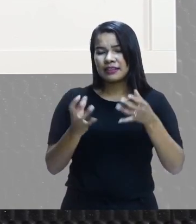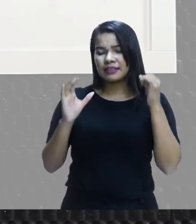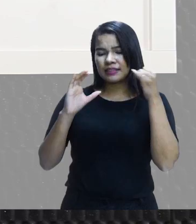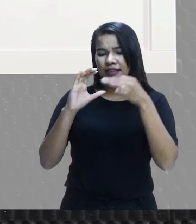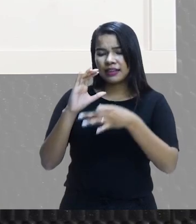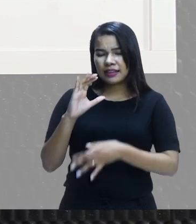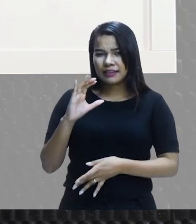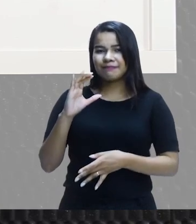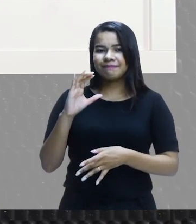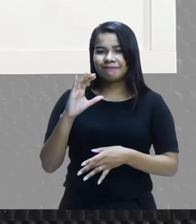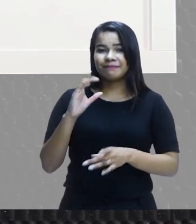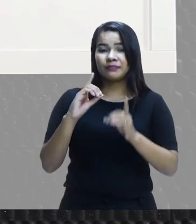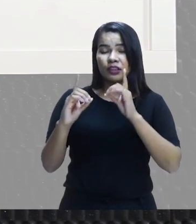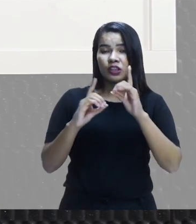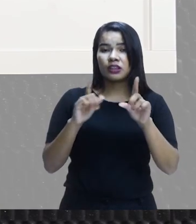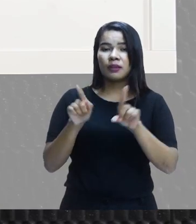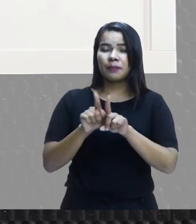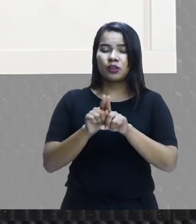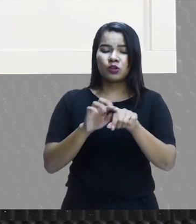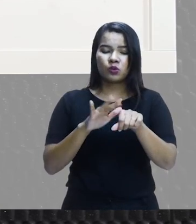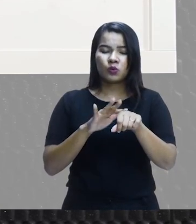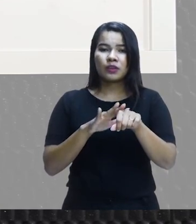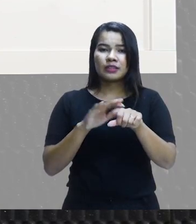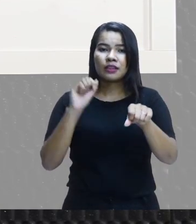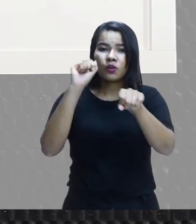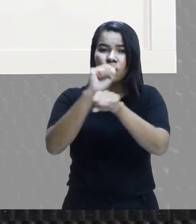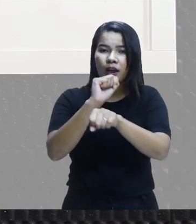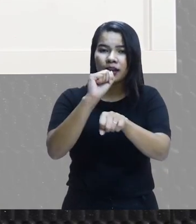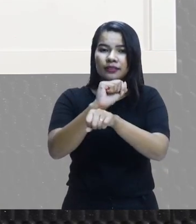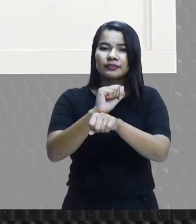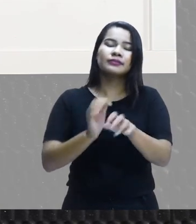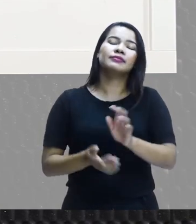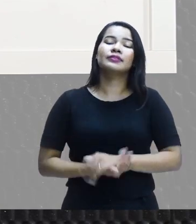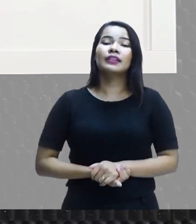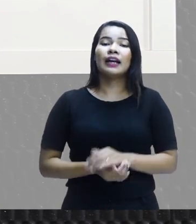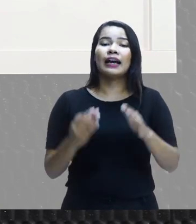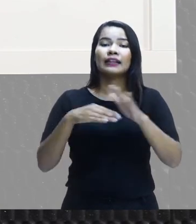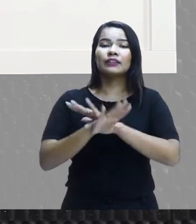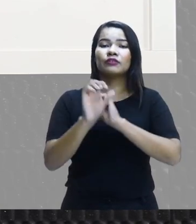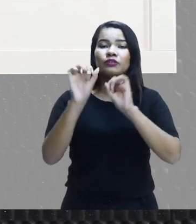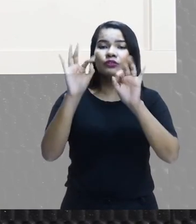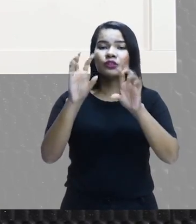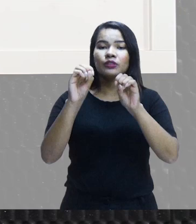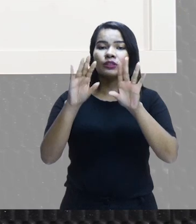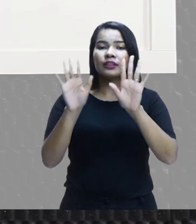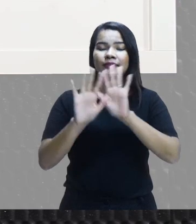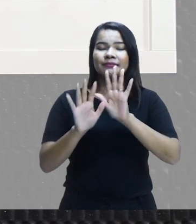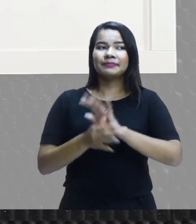diagnósticas e algumas doenças que são muito abordadas a nível, tá ok, de prova de vestibular. Até mais!